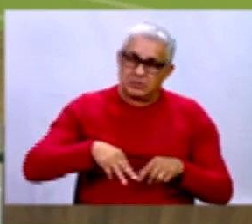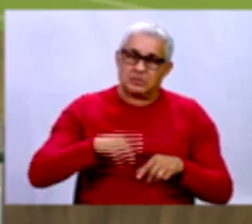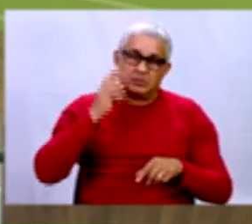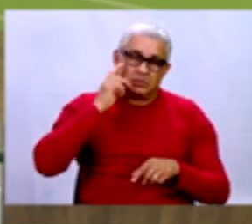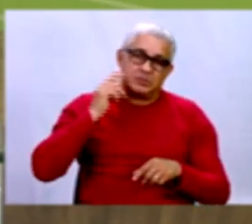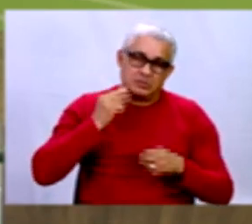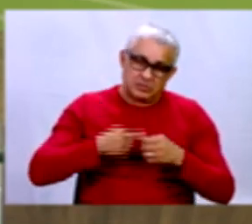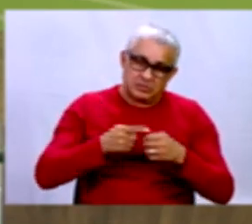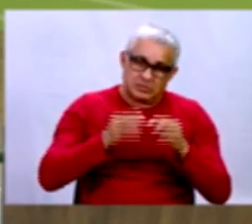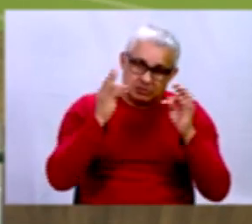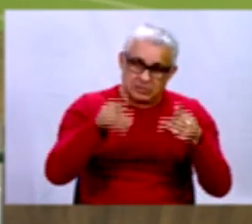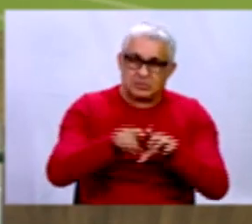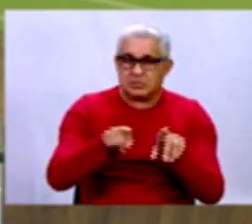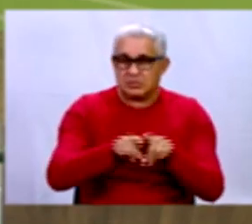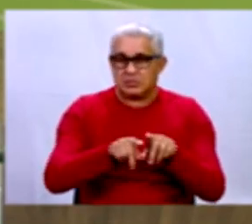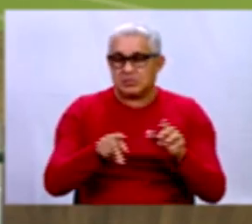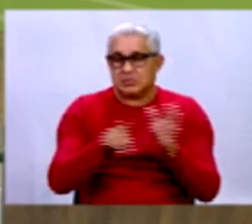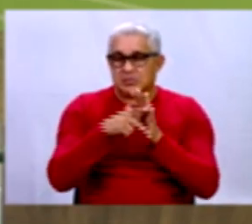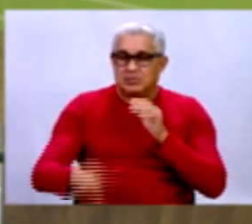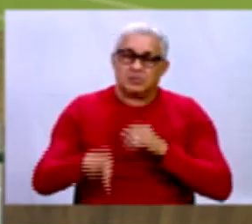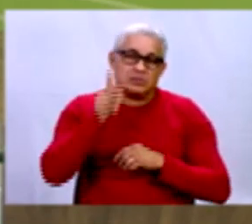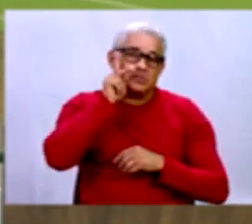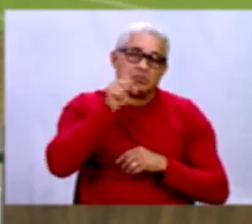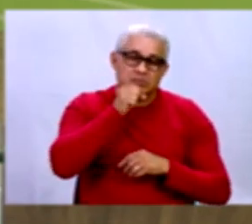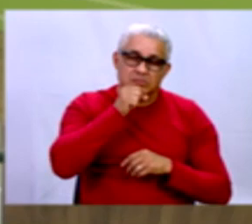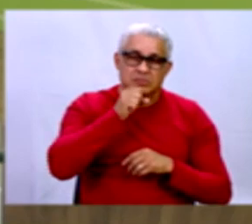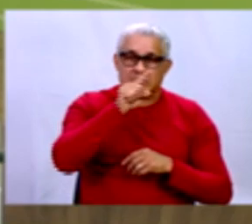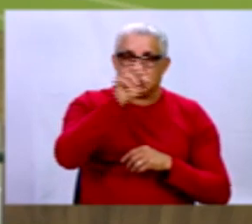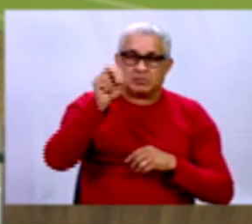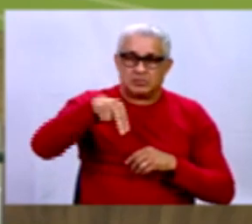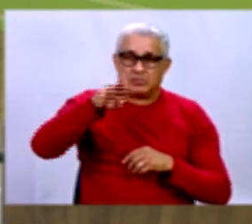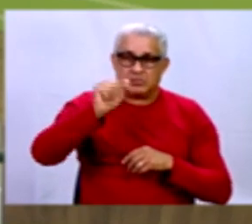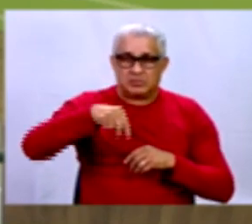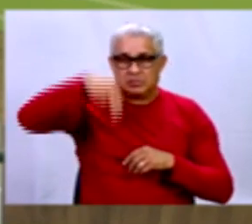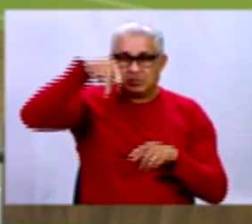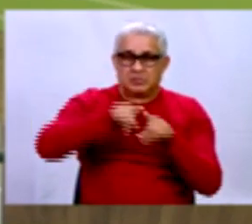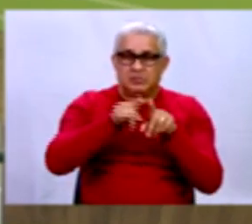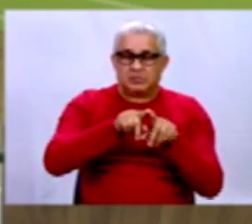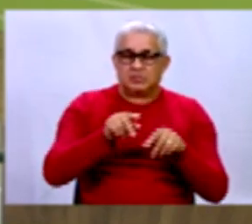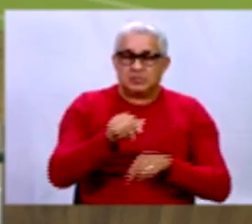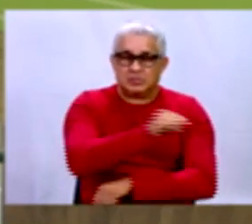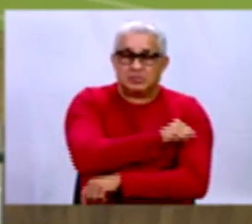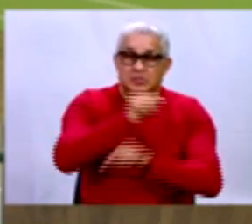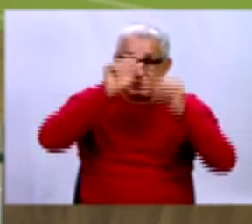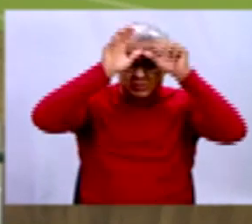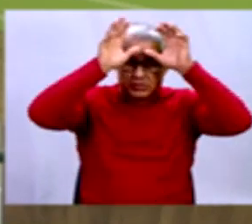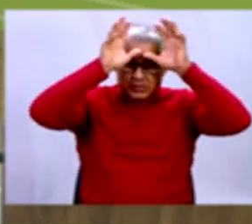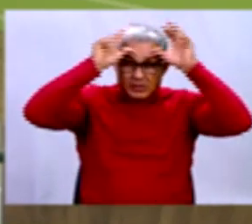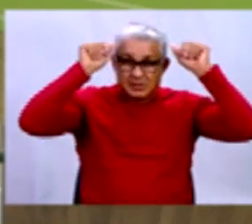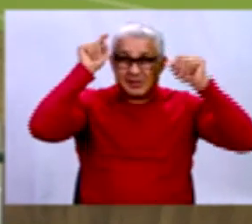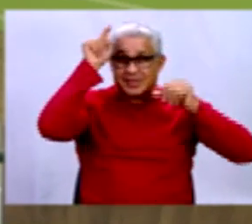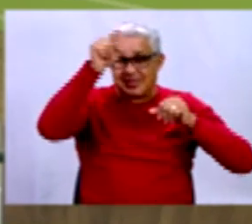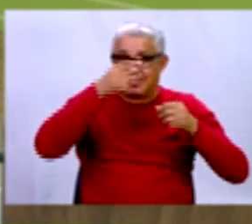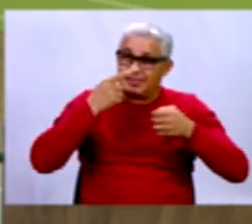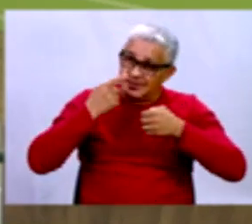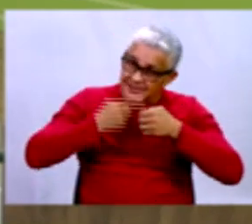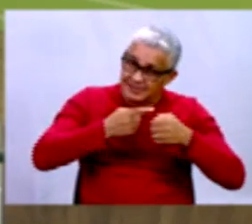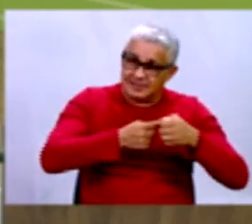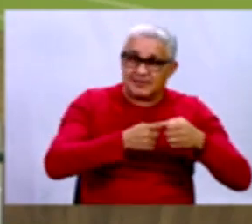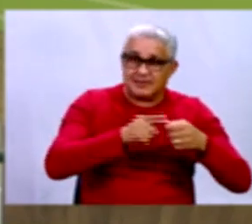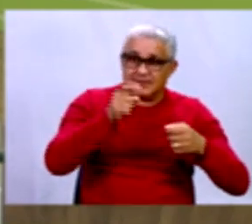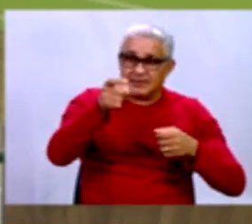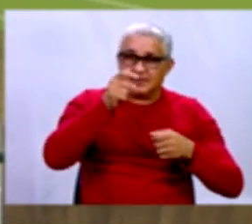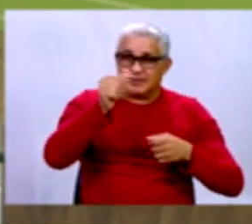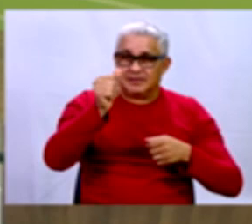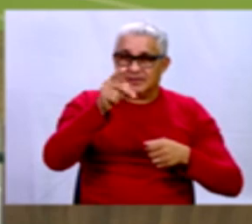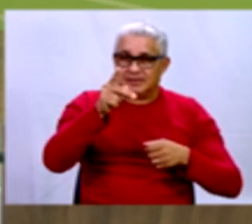do nosso campus aqui de Porto Velho, Zona Norte, os alunos de Pássaro de Castro, lá do Acre, de Chapuri, do Acre,